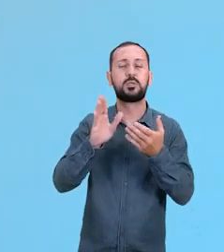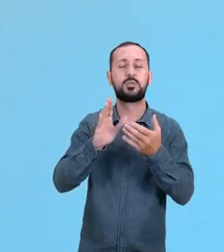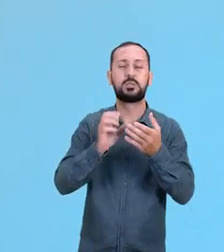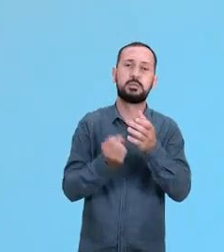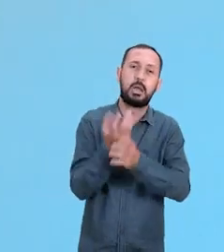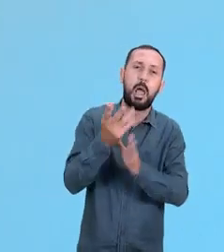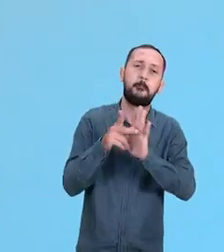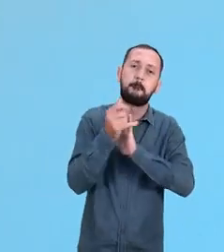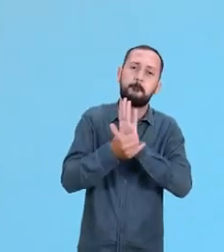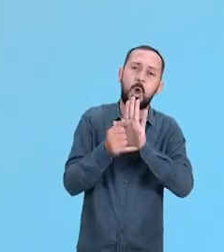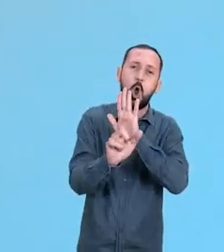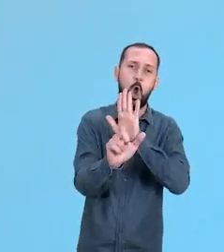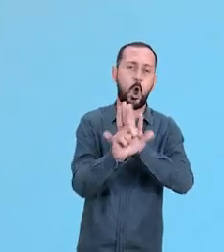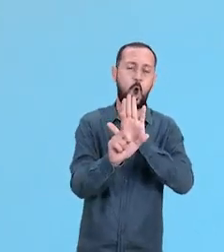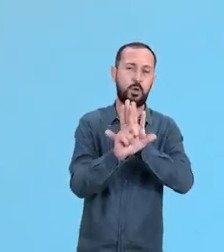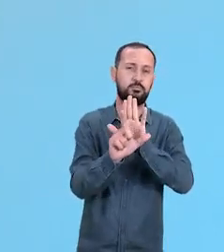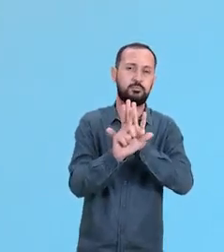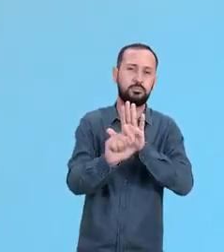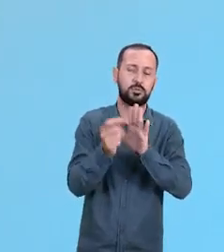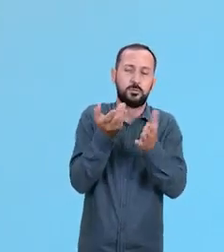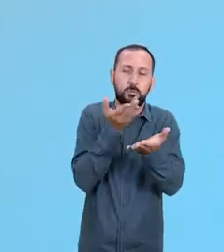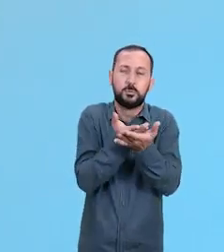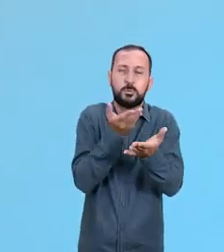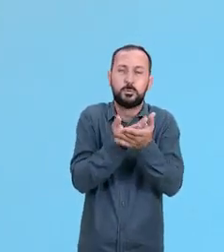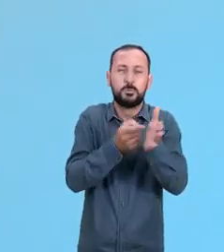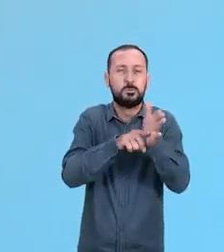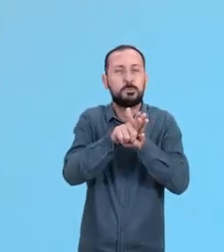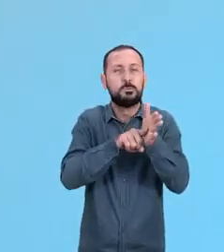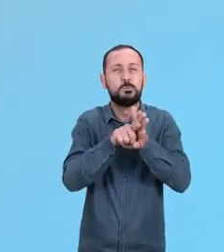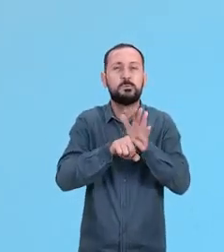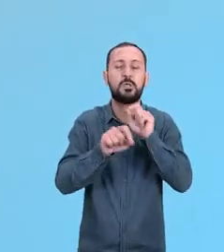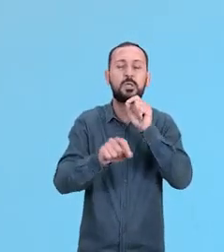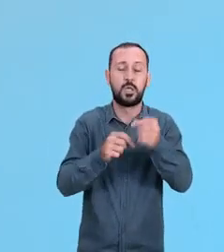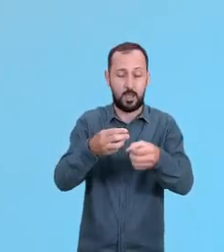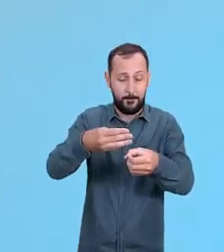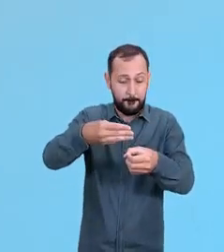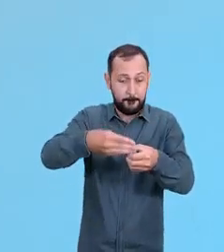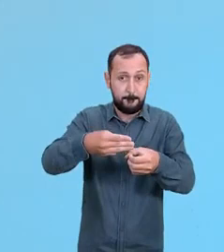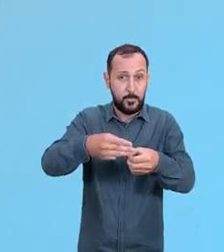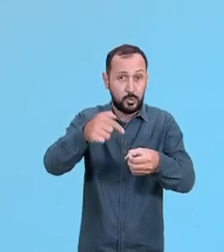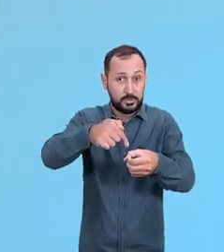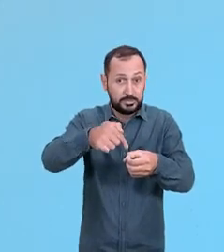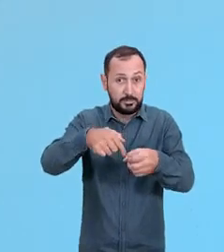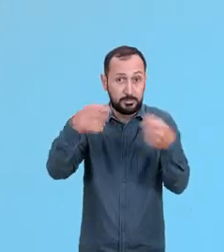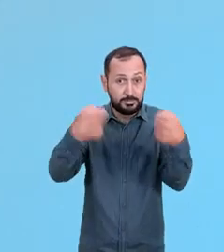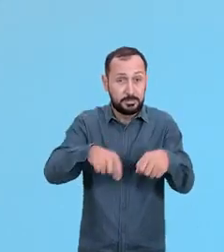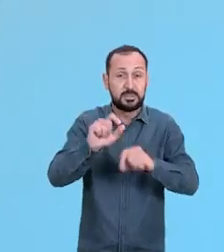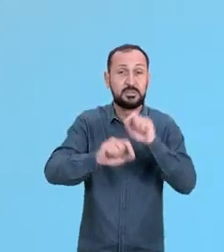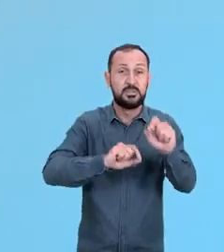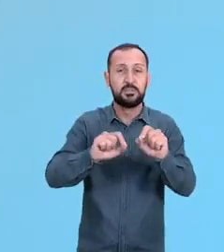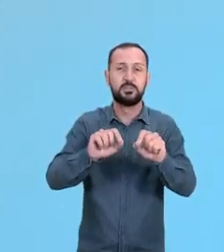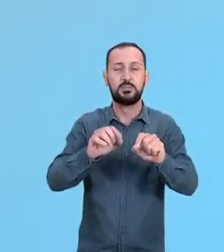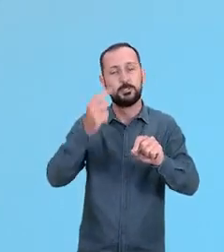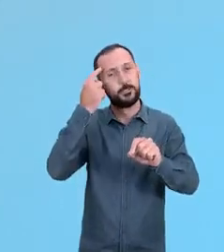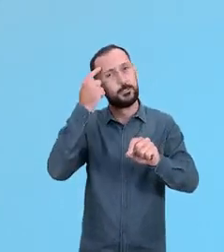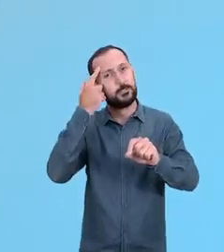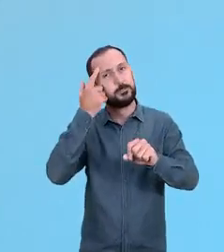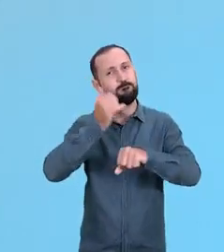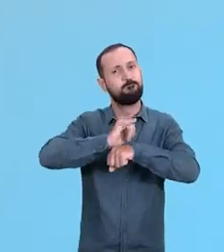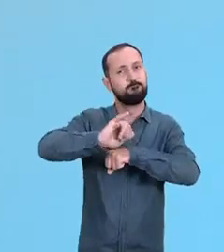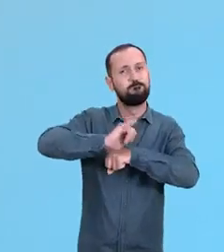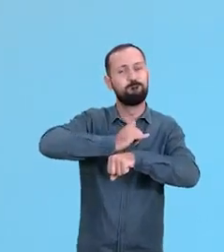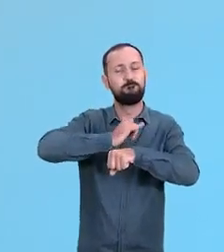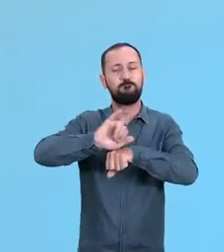de lei que nós estamos estudando, que aquele município ele precisa fazer a sua estratégia